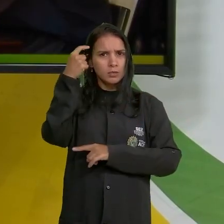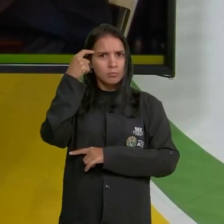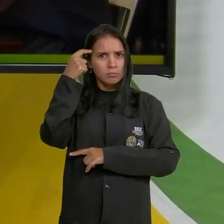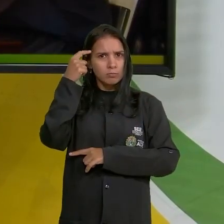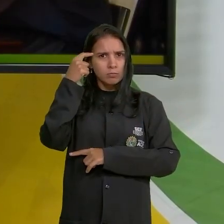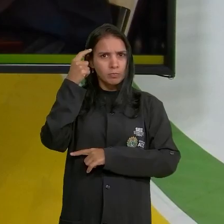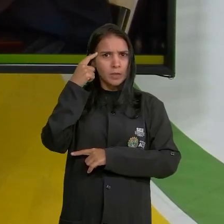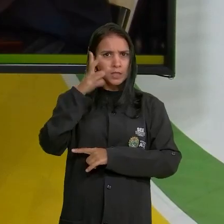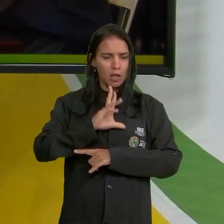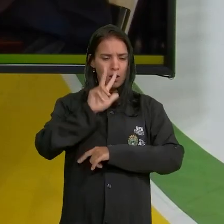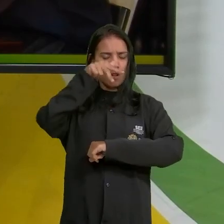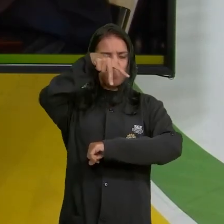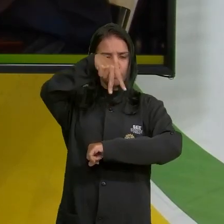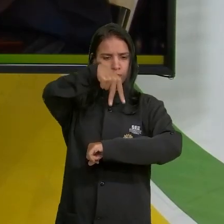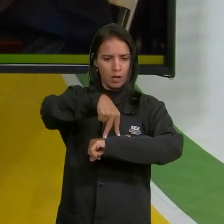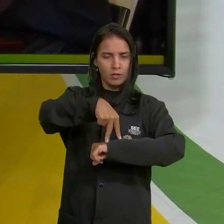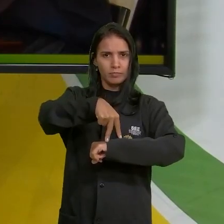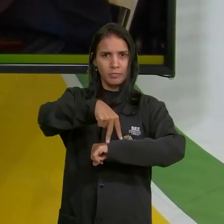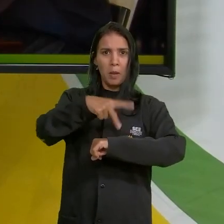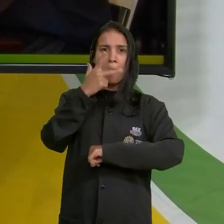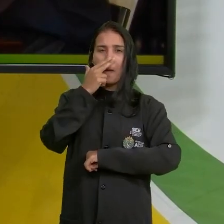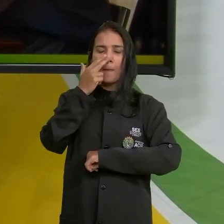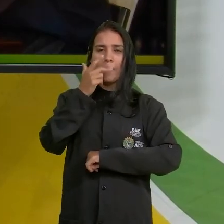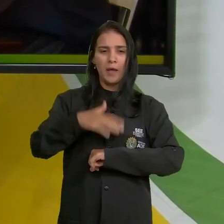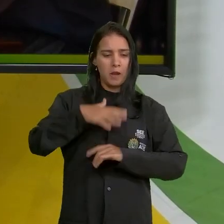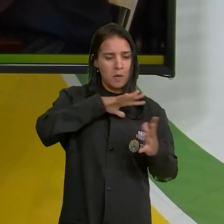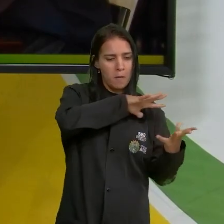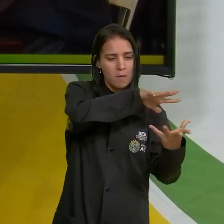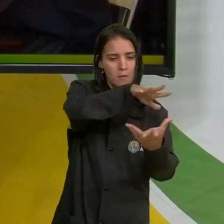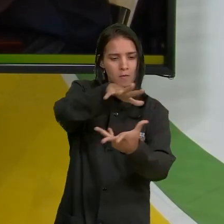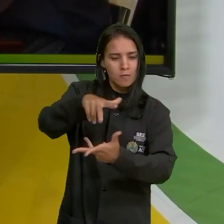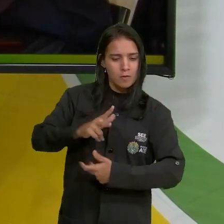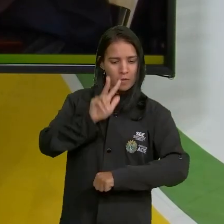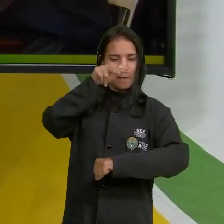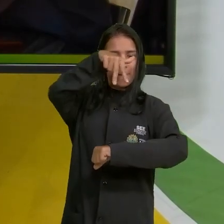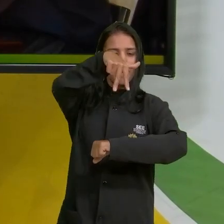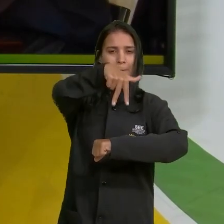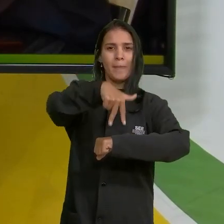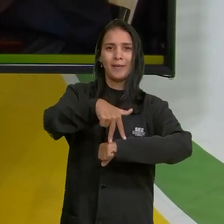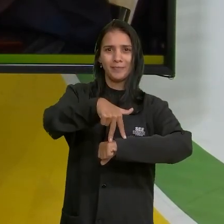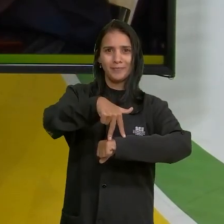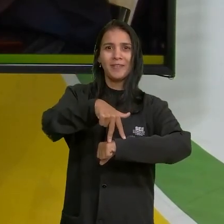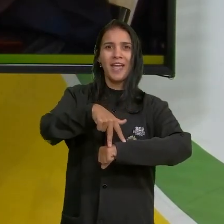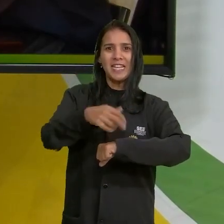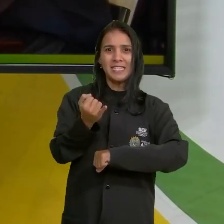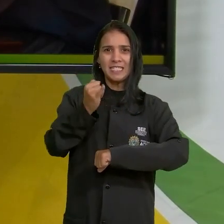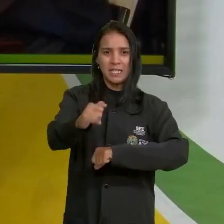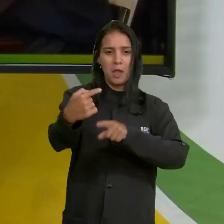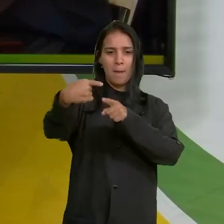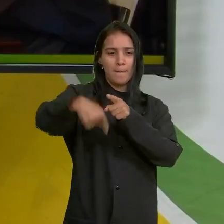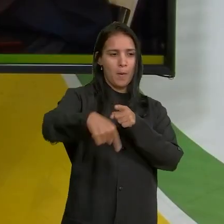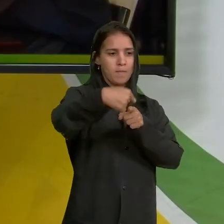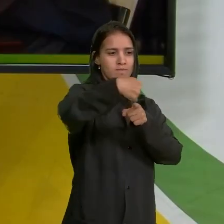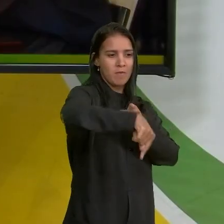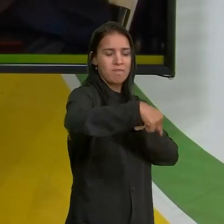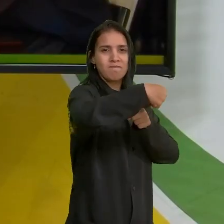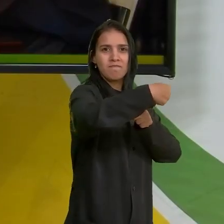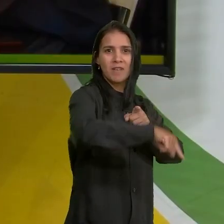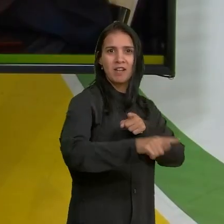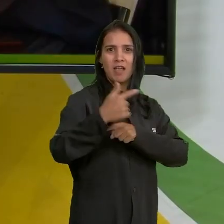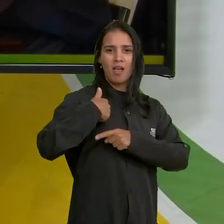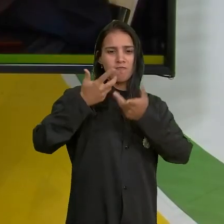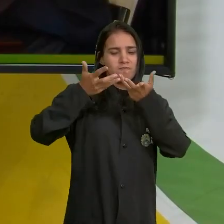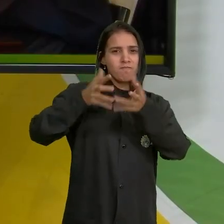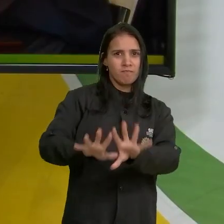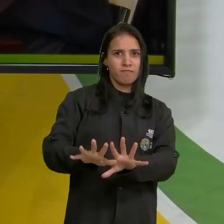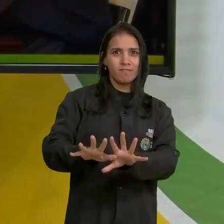me coloco no centro do universo e simplesmente tudo aquilo que não é compatível com a minha realidade,